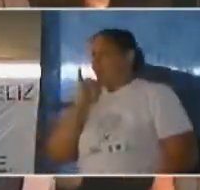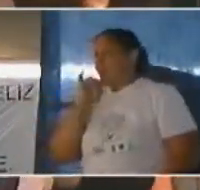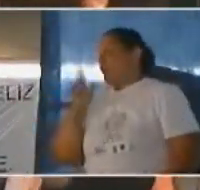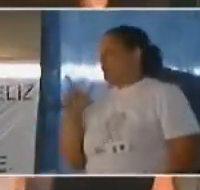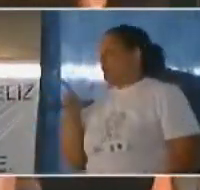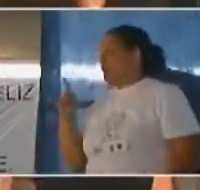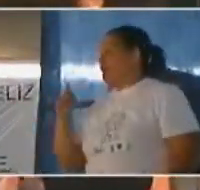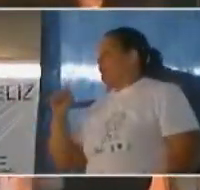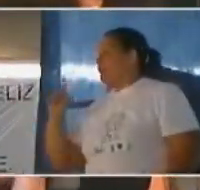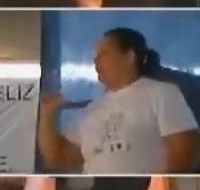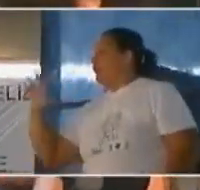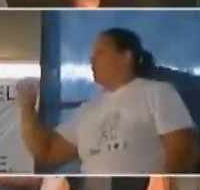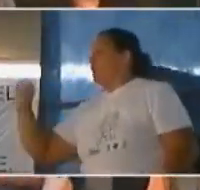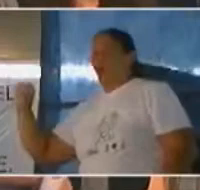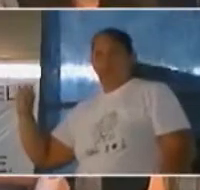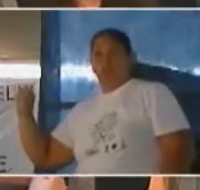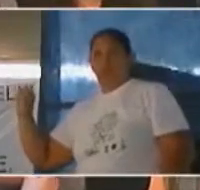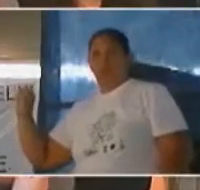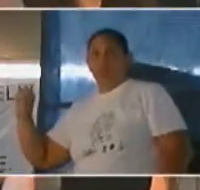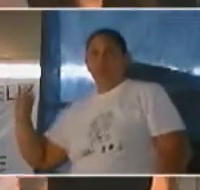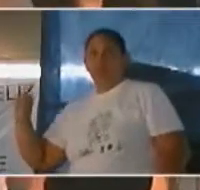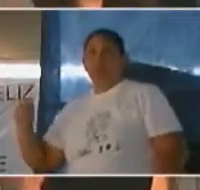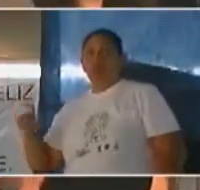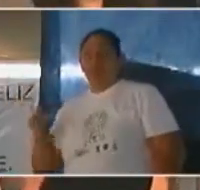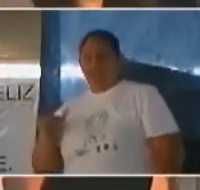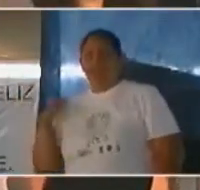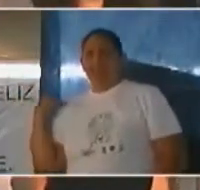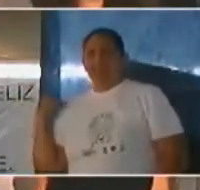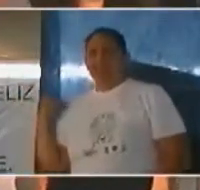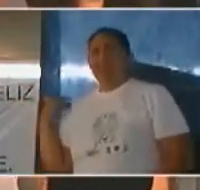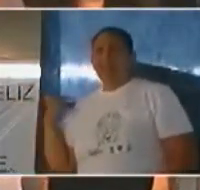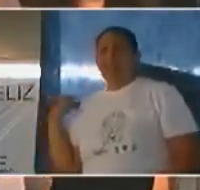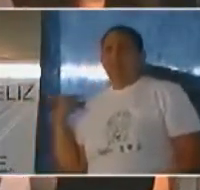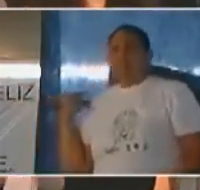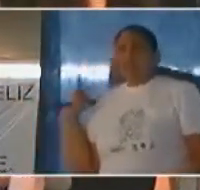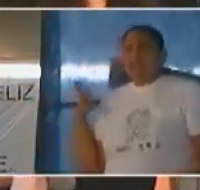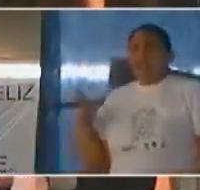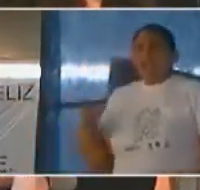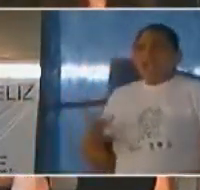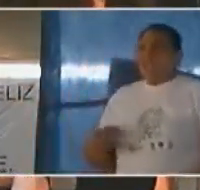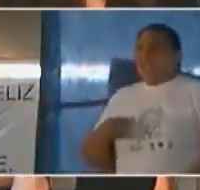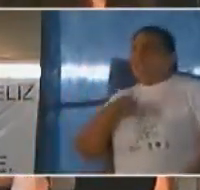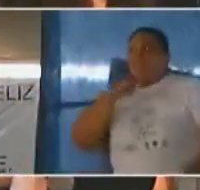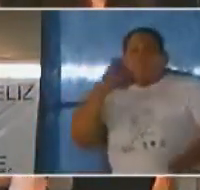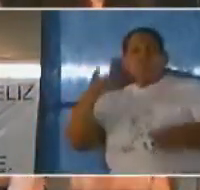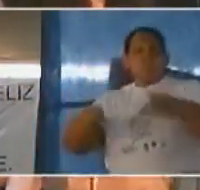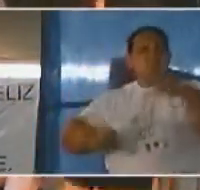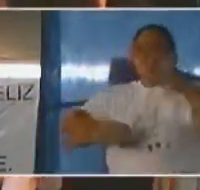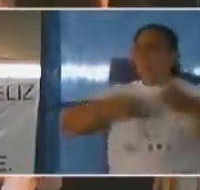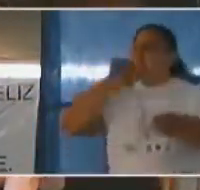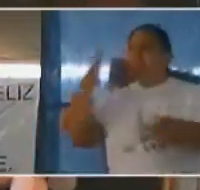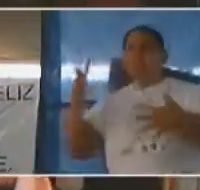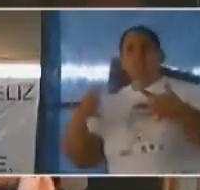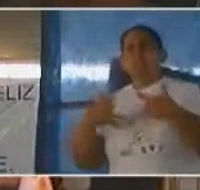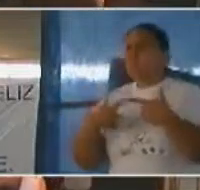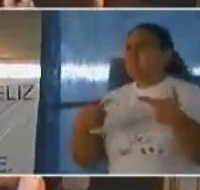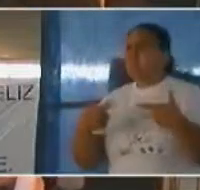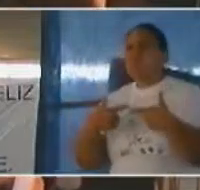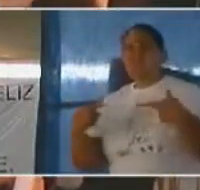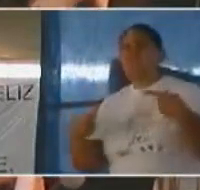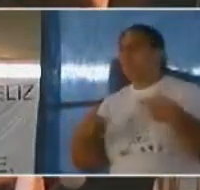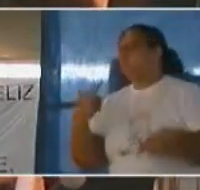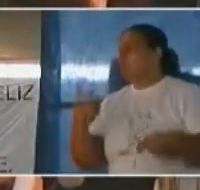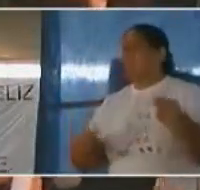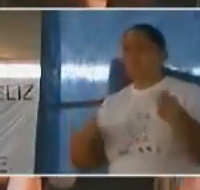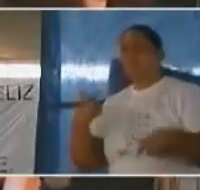que passava por um momento em que a fé cristã estava sendo questionada, e teve a coragem de